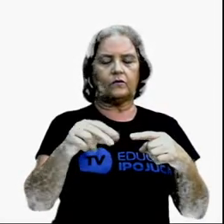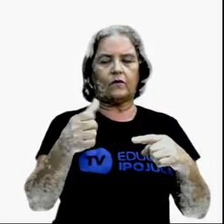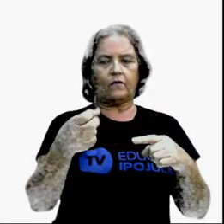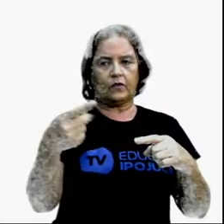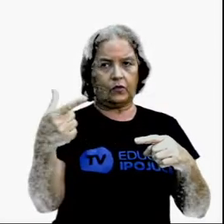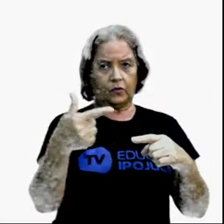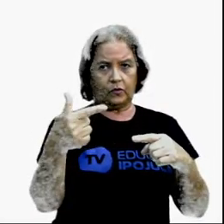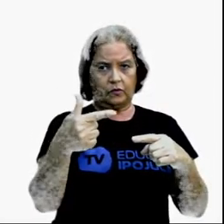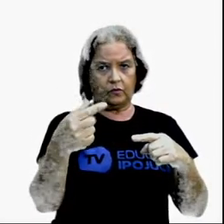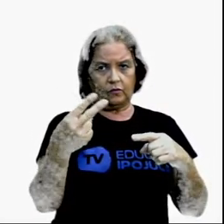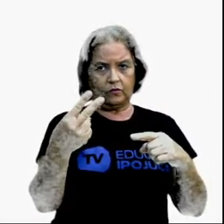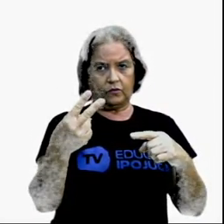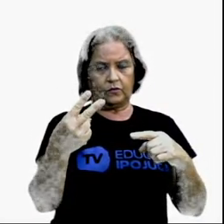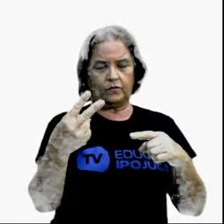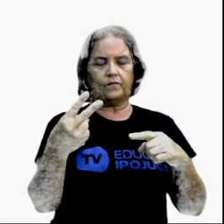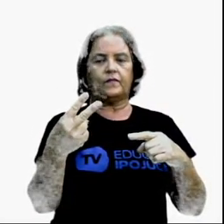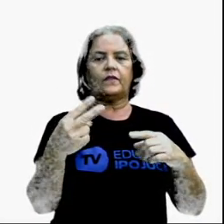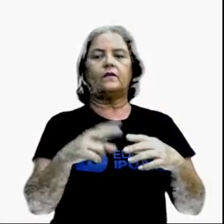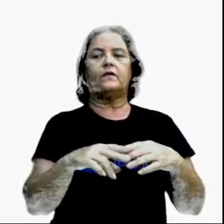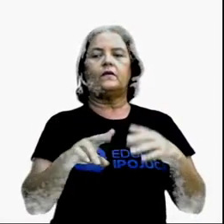concluir que os dois triângulos são